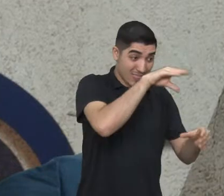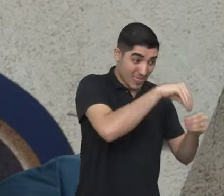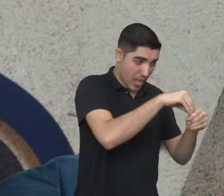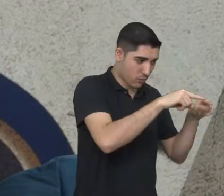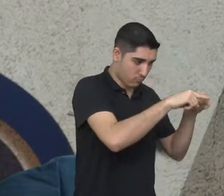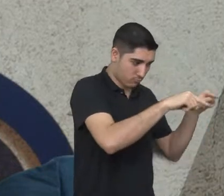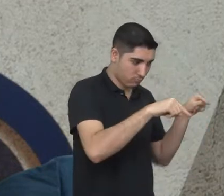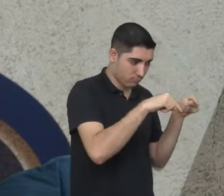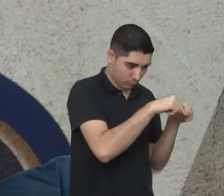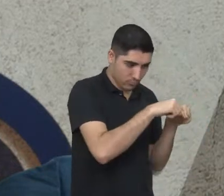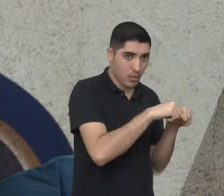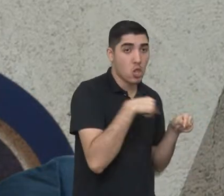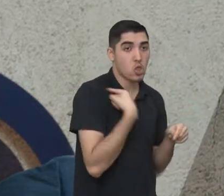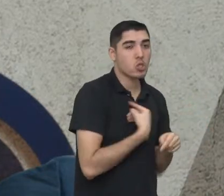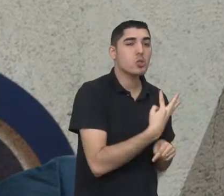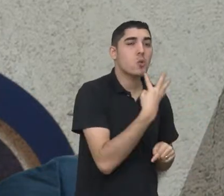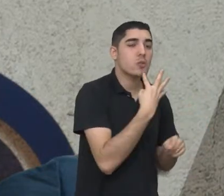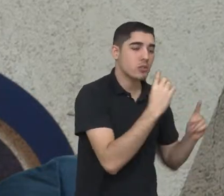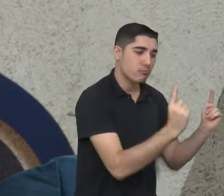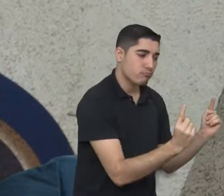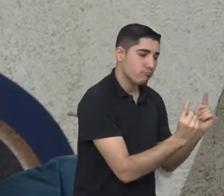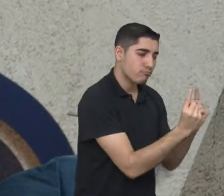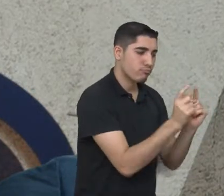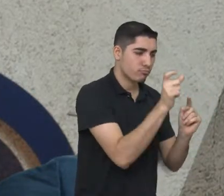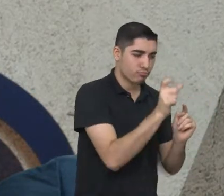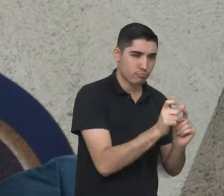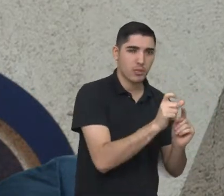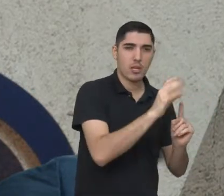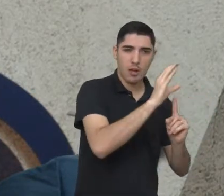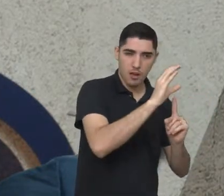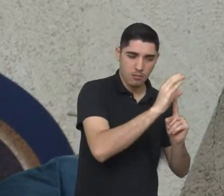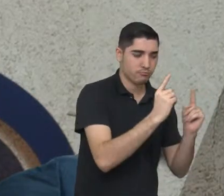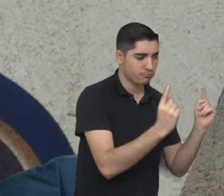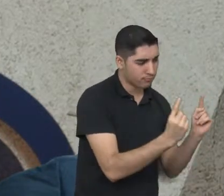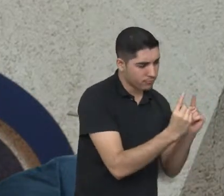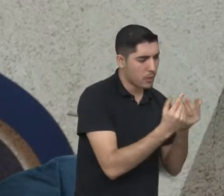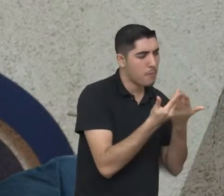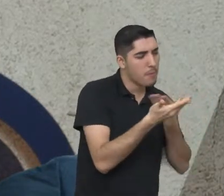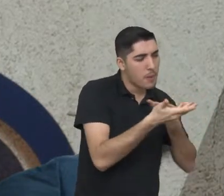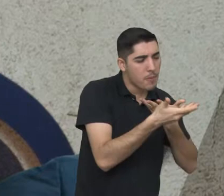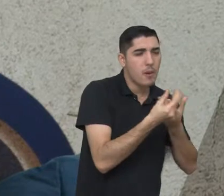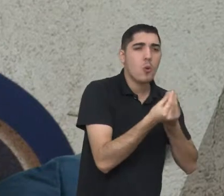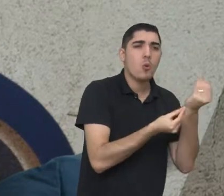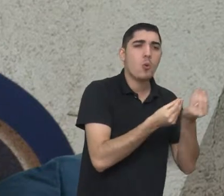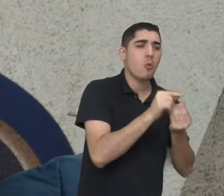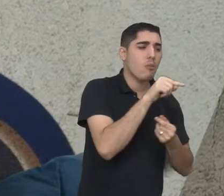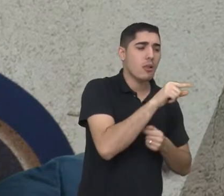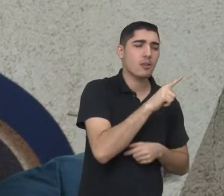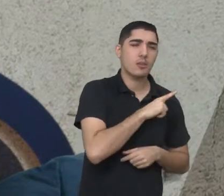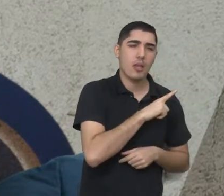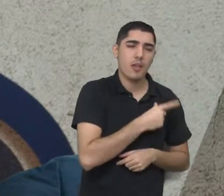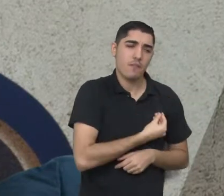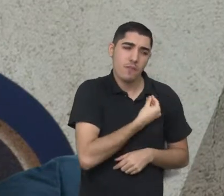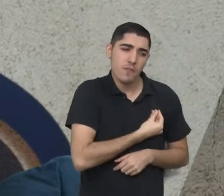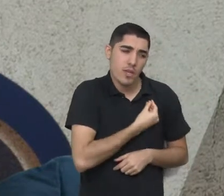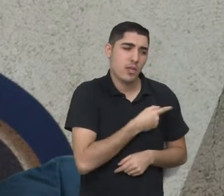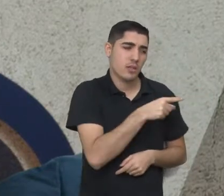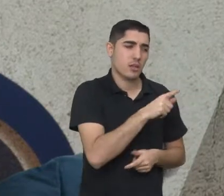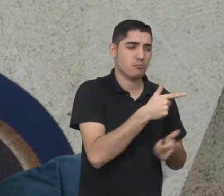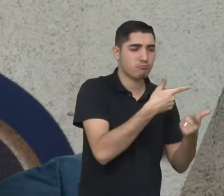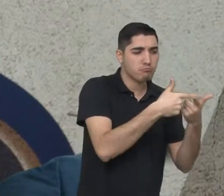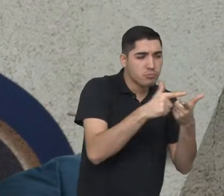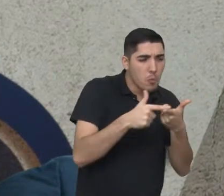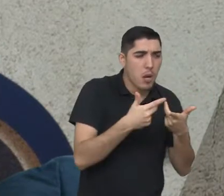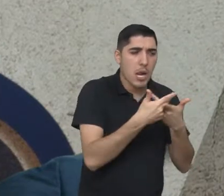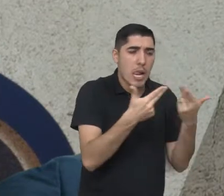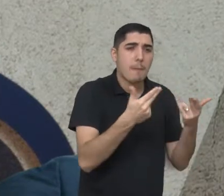vamos entender a realidade desse paciente, as dificuldades que ele tem enfrentado, como ele tem lidado com a vida dele e quais as possibilidades